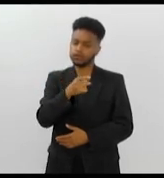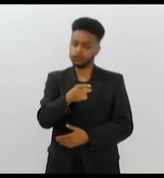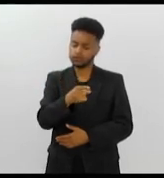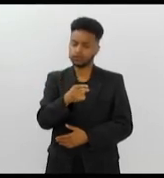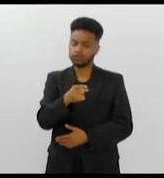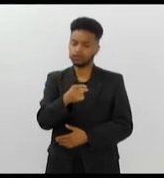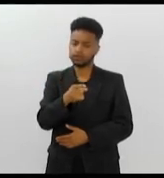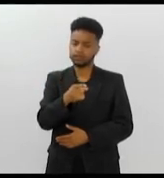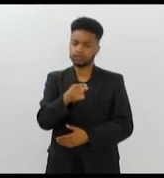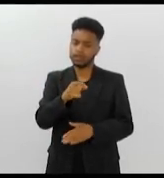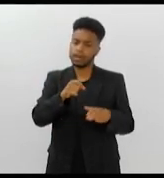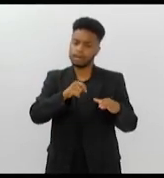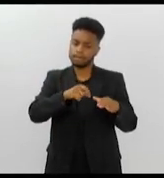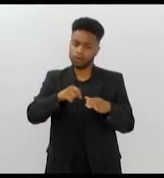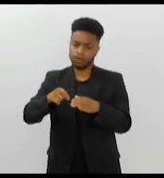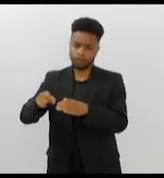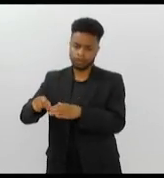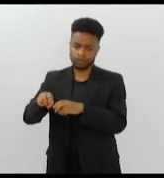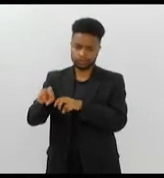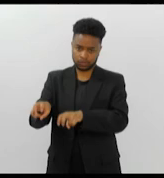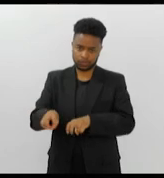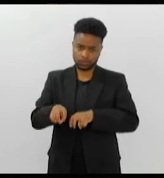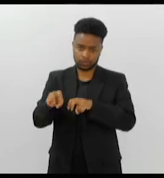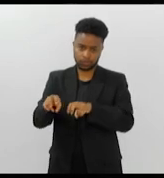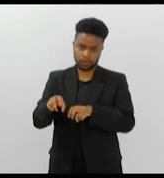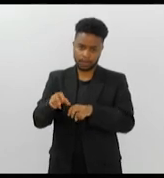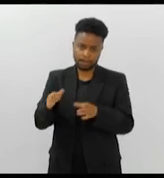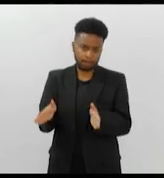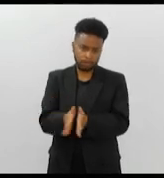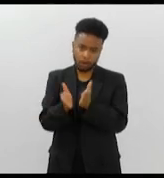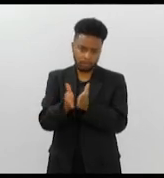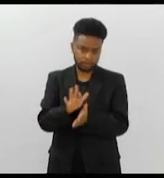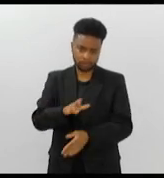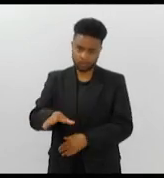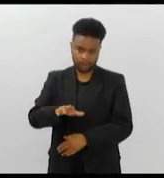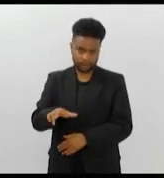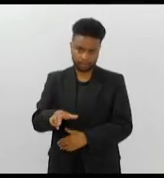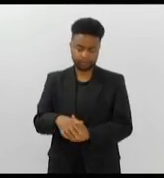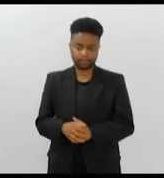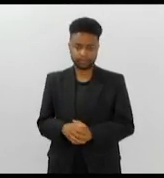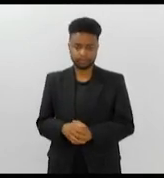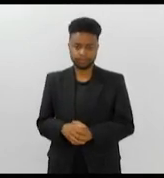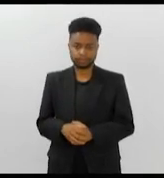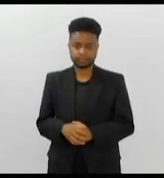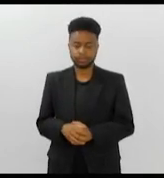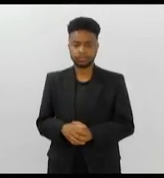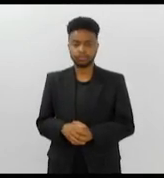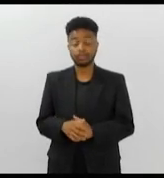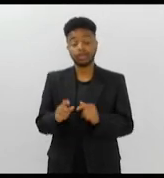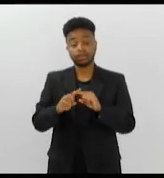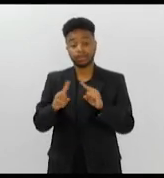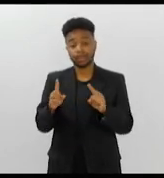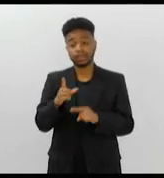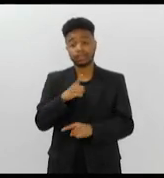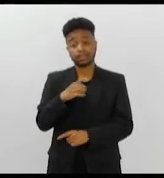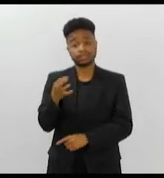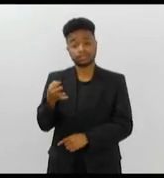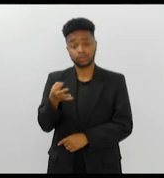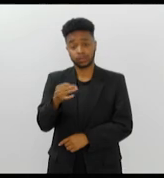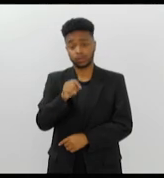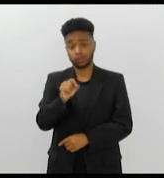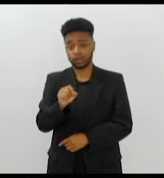produtor rural não é pobre mas se garanto a vossa excelência que vossa